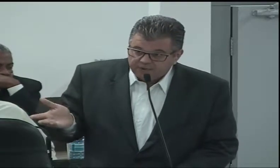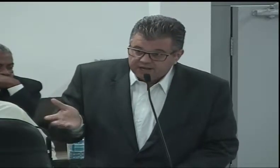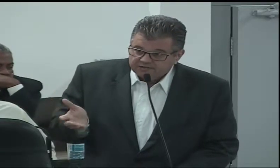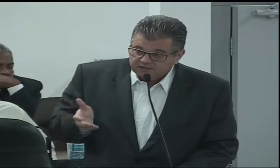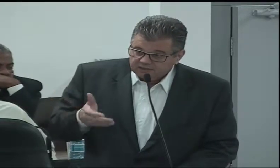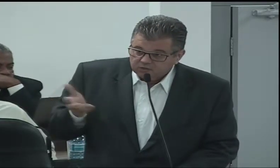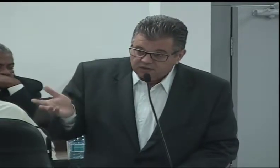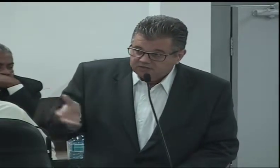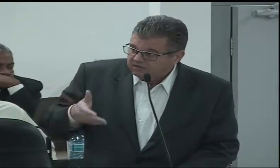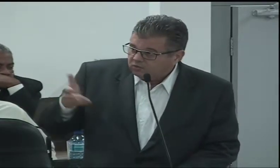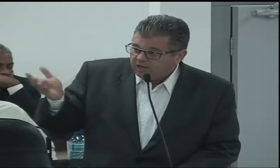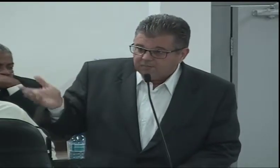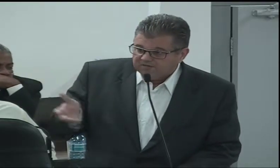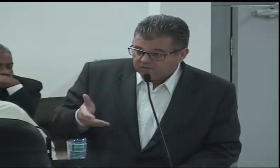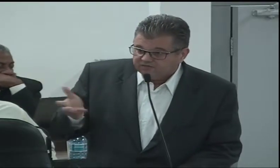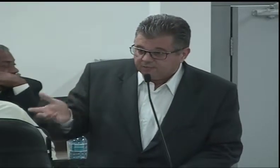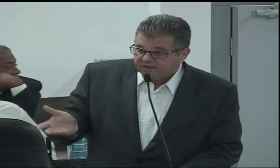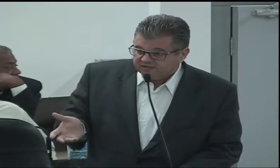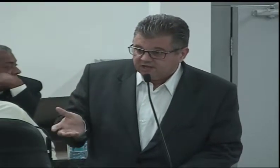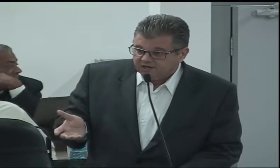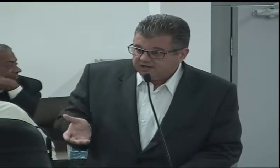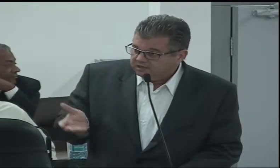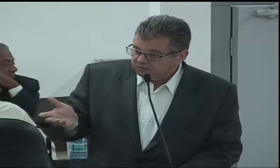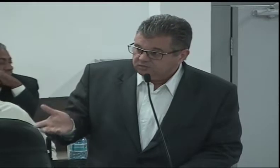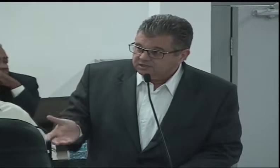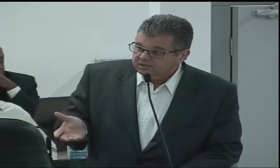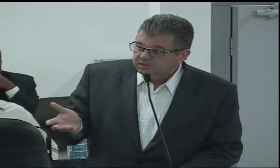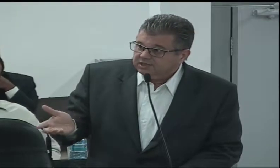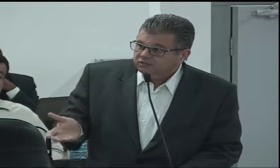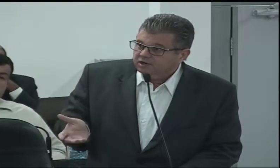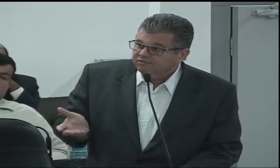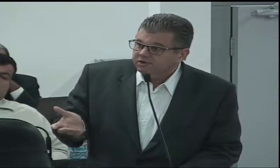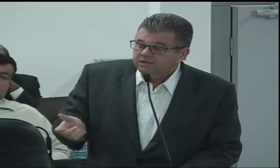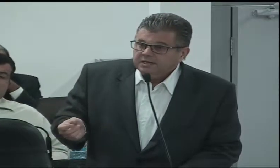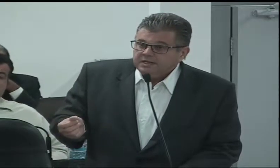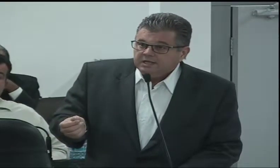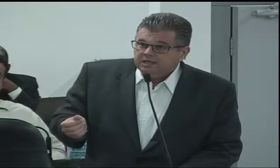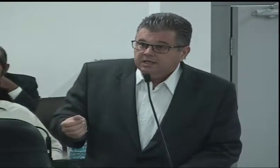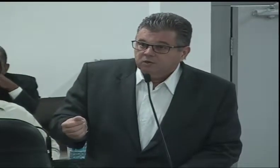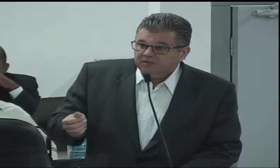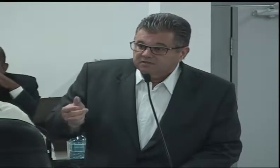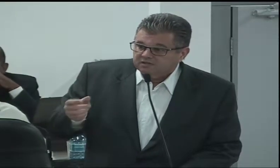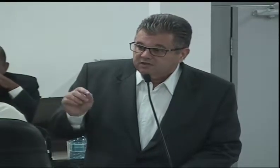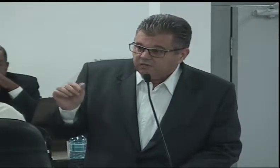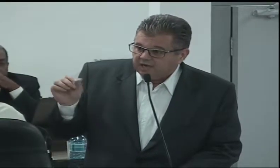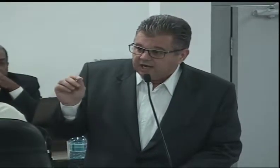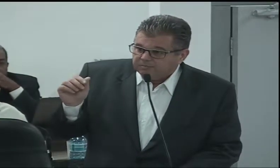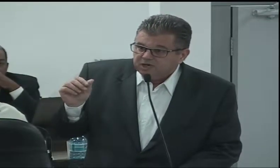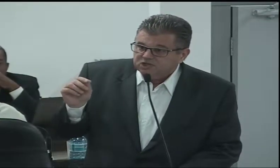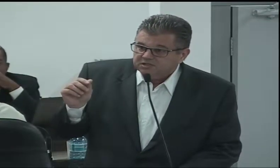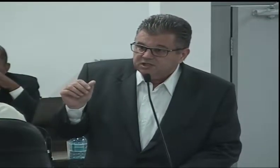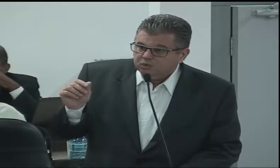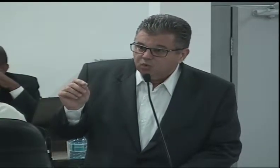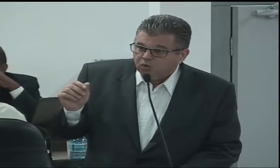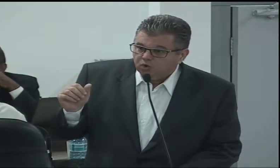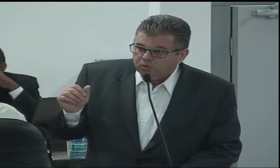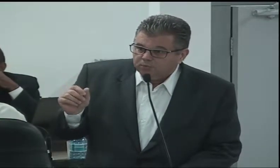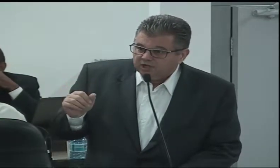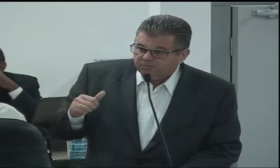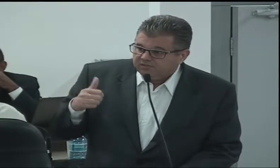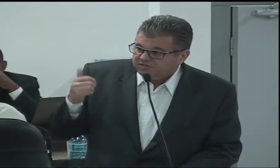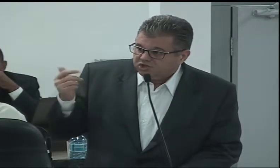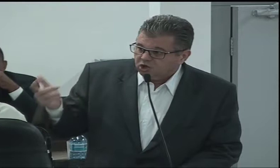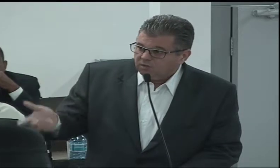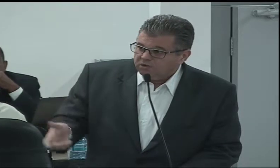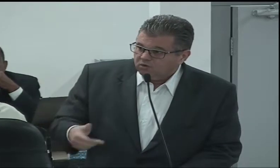vivência prática. Tem doença que não é mais da nossa prática clínica do dia a dia, né, doutor Rafael? E o paciente vem com aquela manchazinha no corpo,